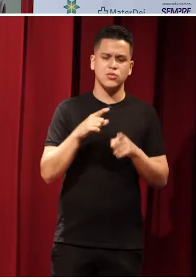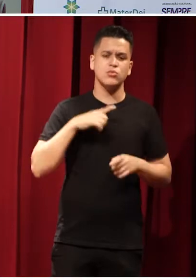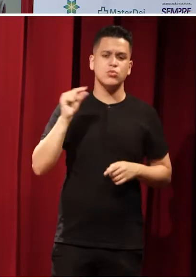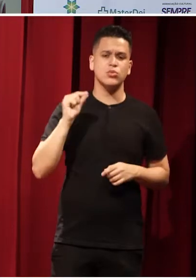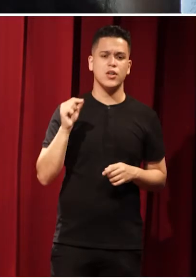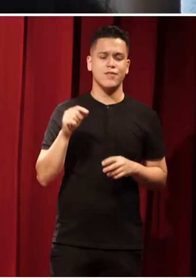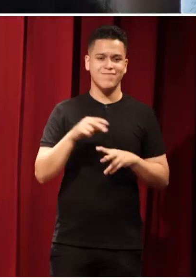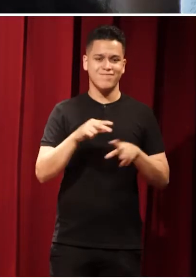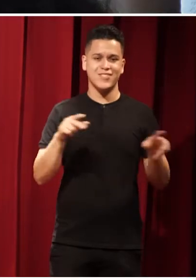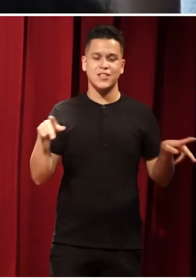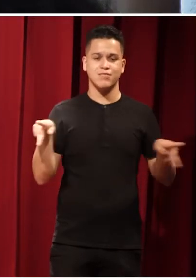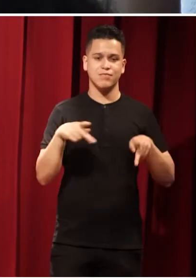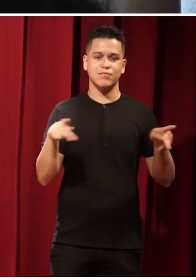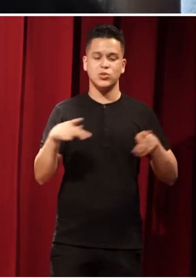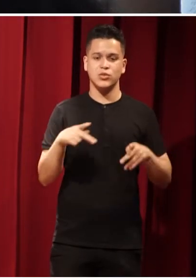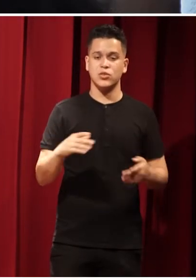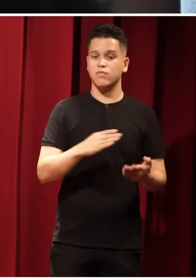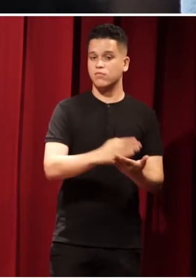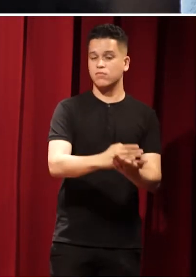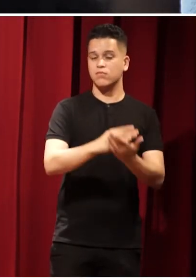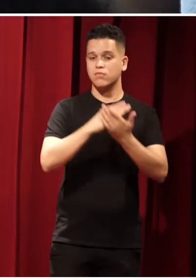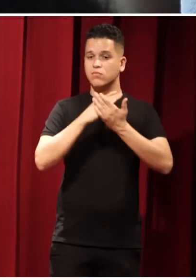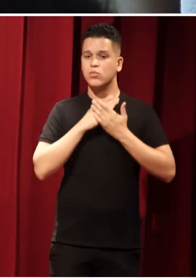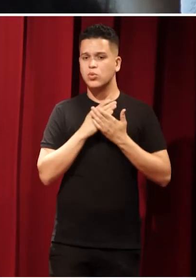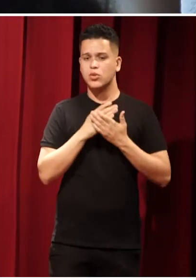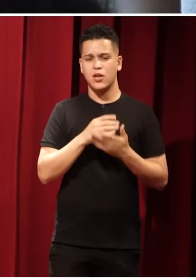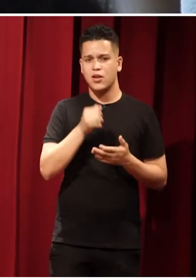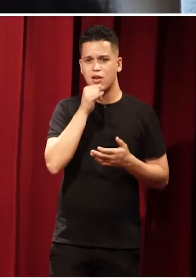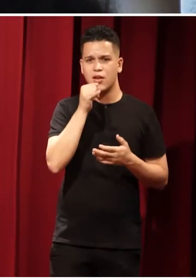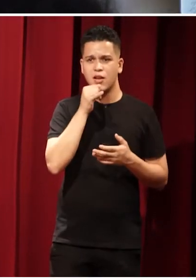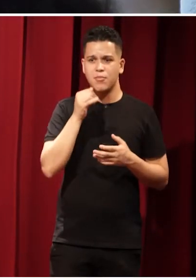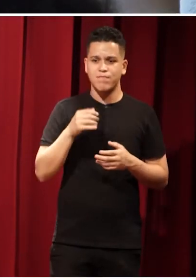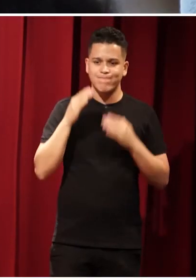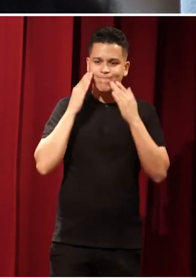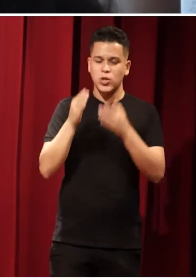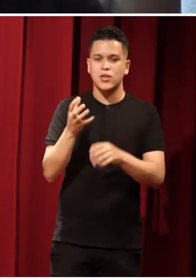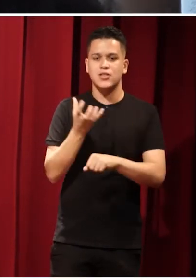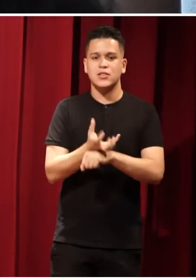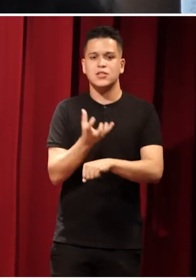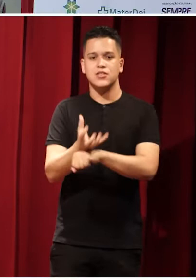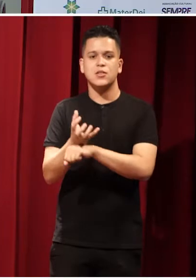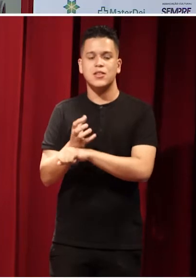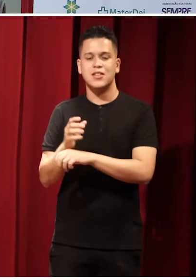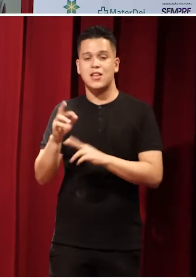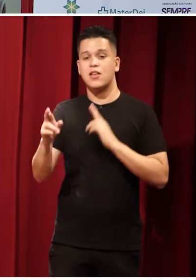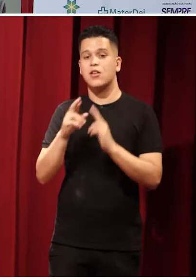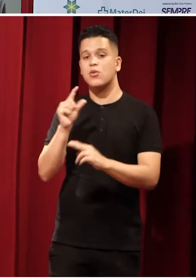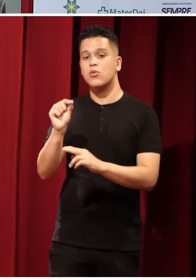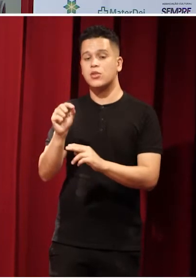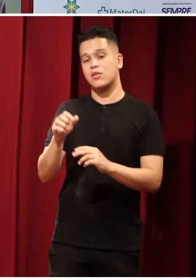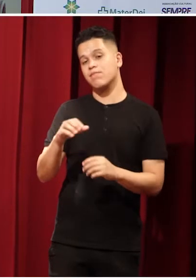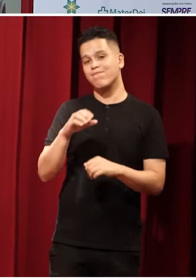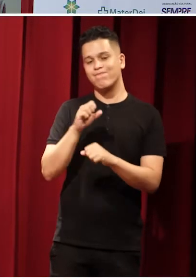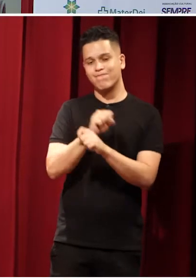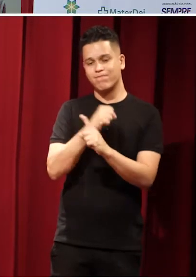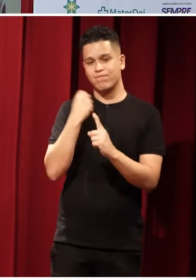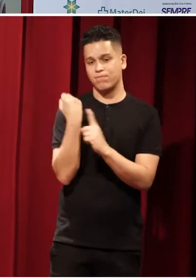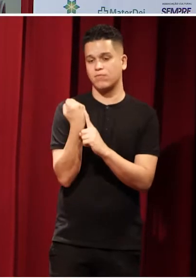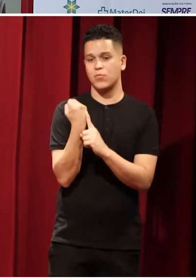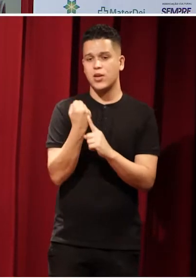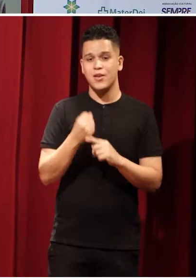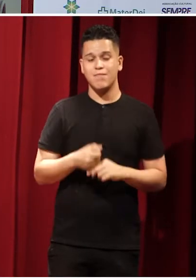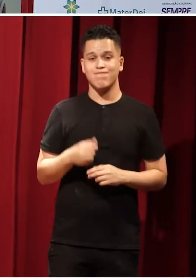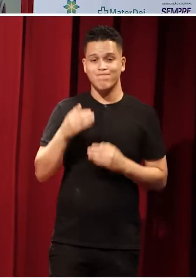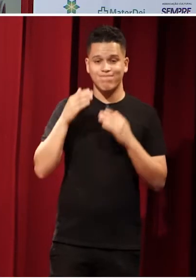nós tínhamos um corpo de professores voltados a disciplinas de ciências